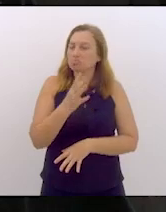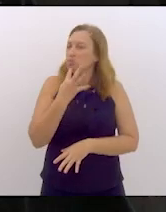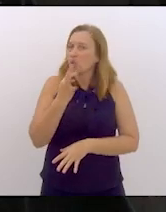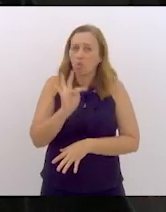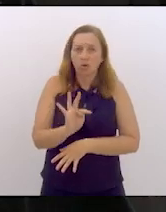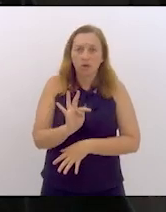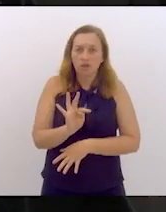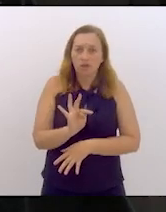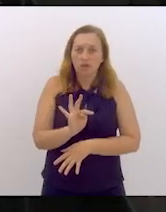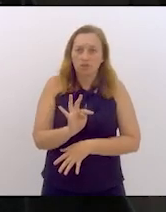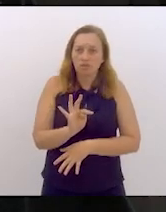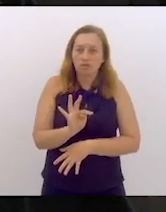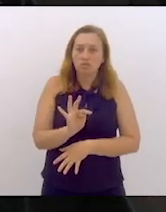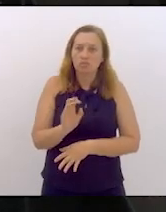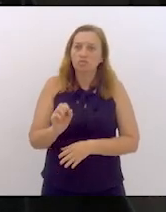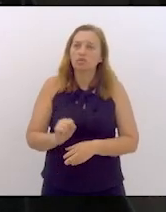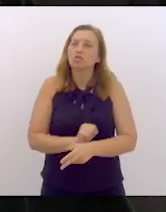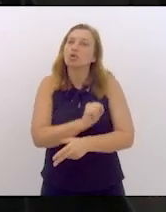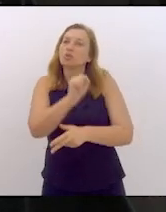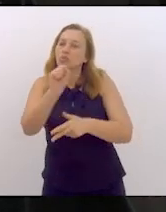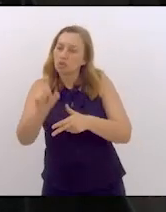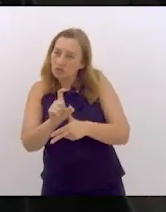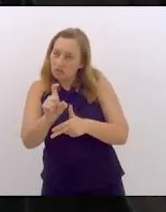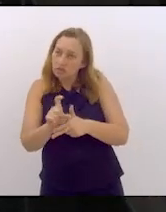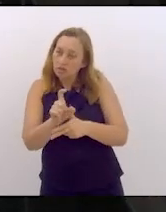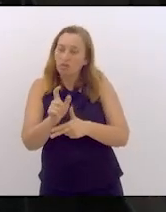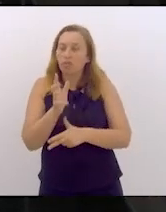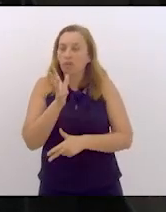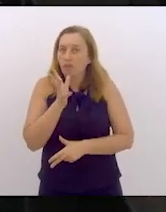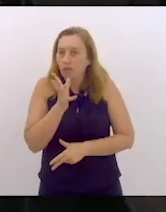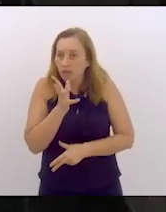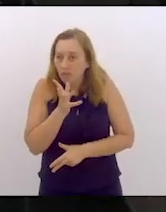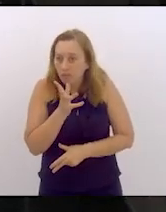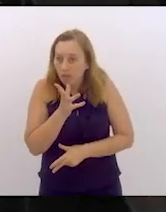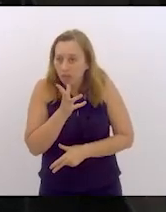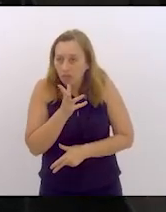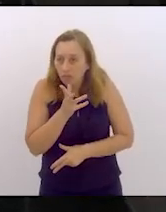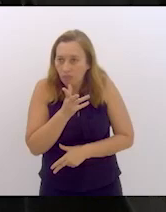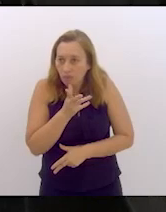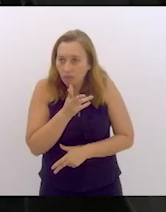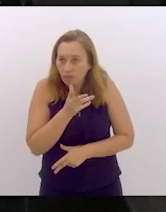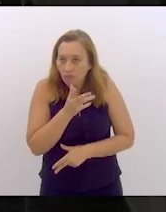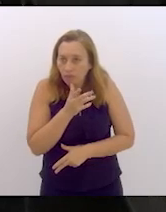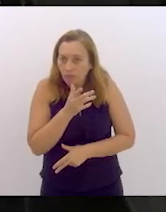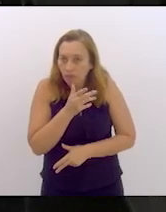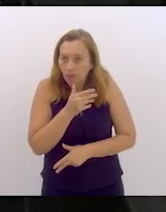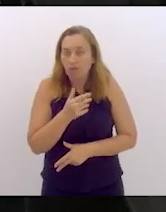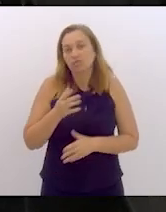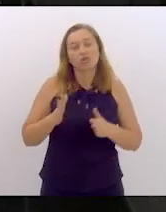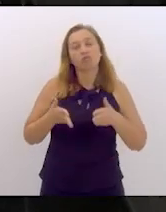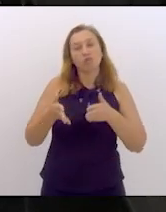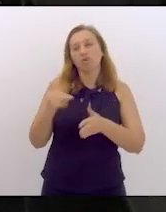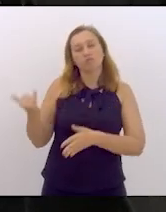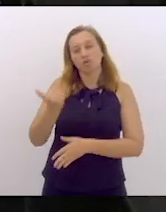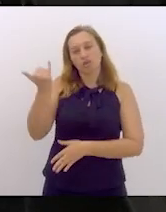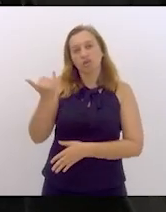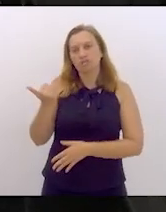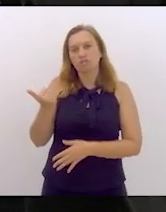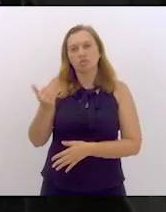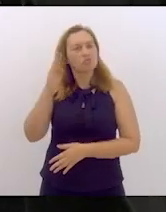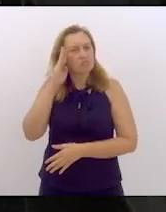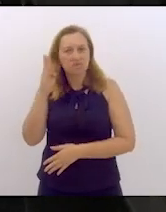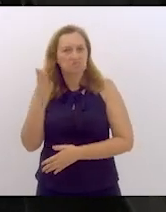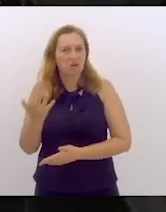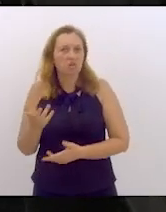desconhecem é que o poder executivo foi lento foi tardio não deu tanta importância assim o melhor não deu prioridade